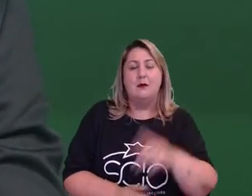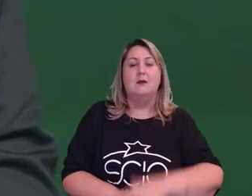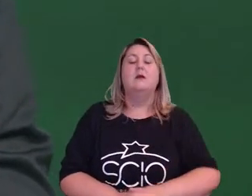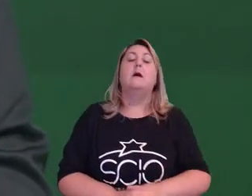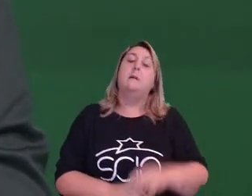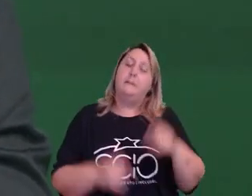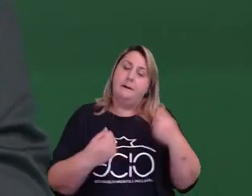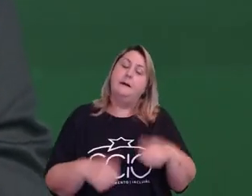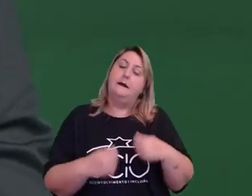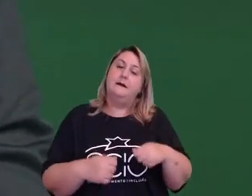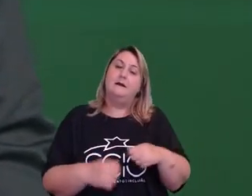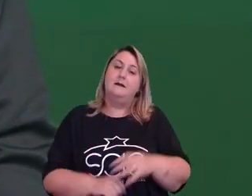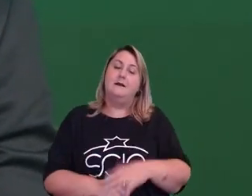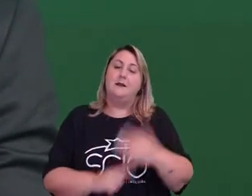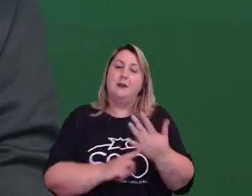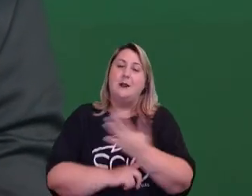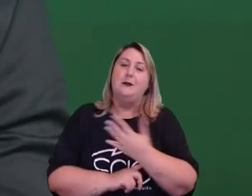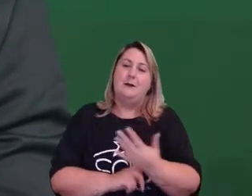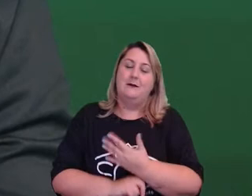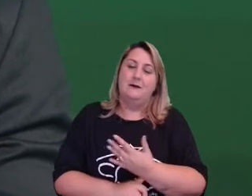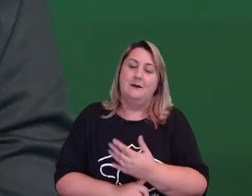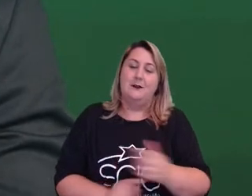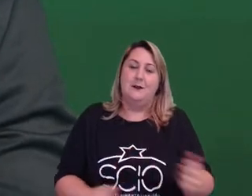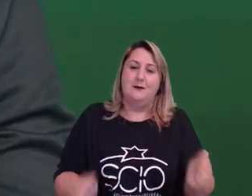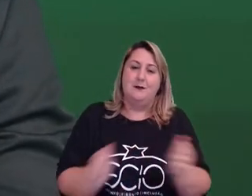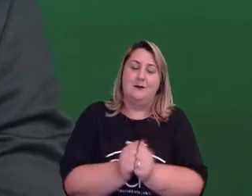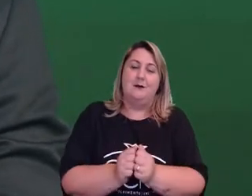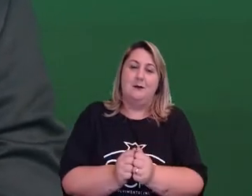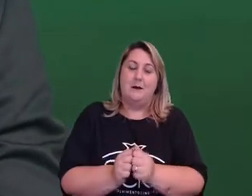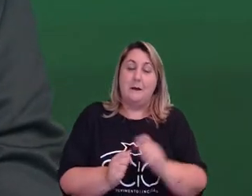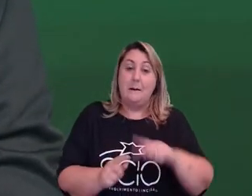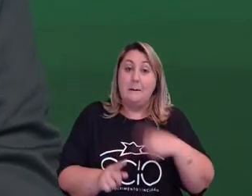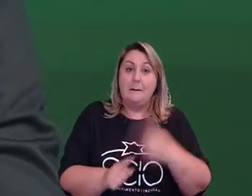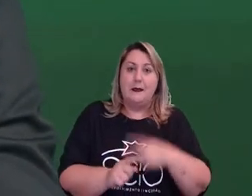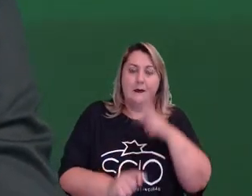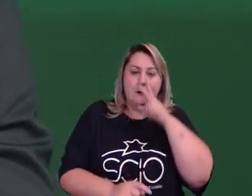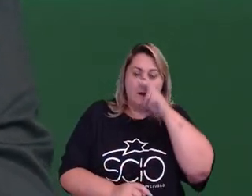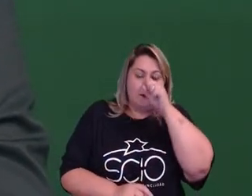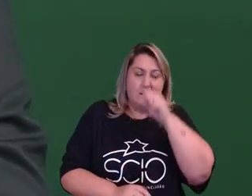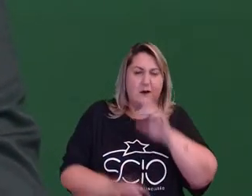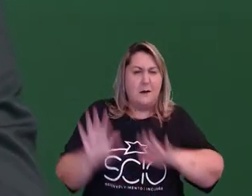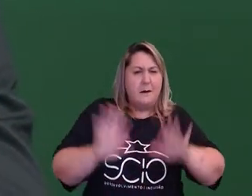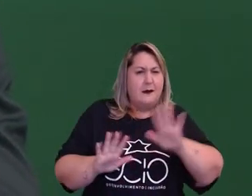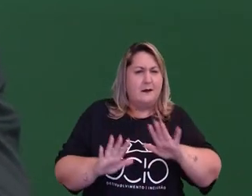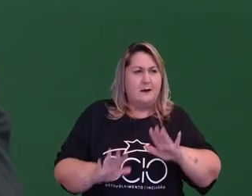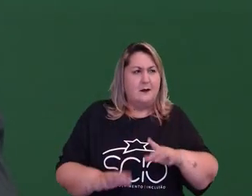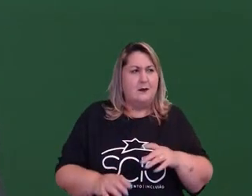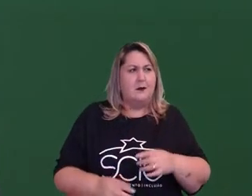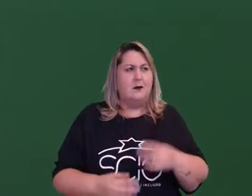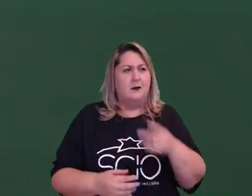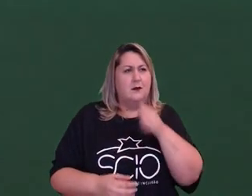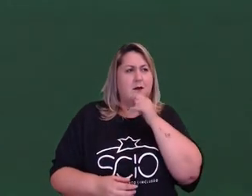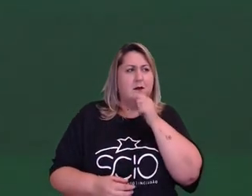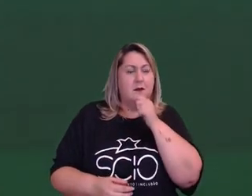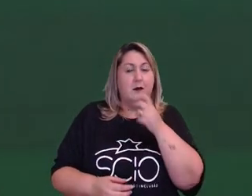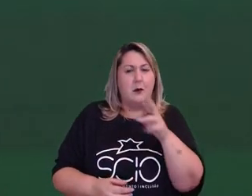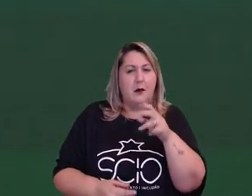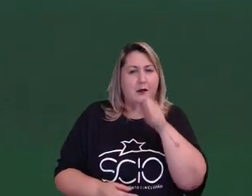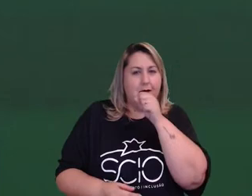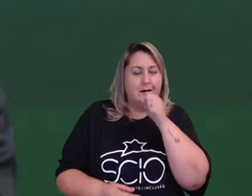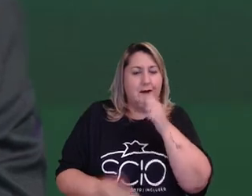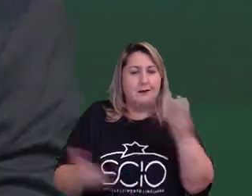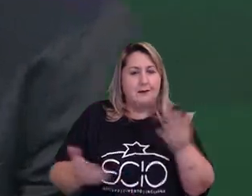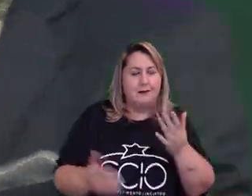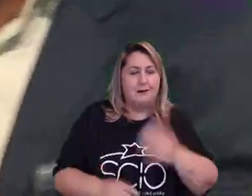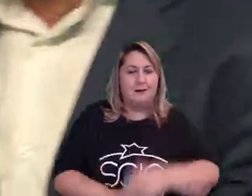outra, precisaremos de ajuda e juntos somos mais fortes, mais ou menos assim, como esse cara vai cantar pra